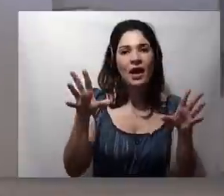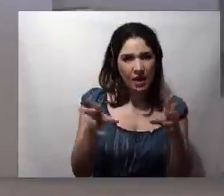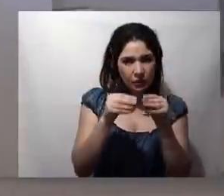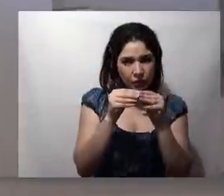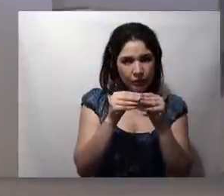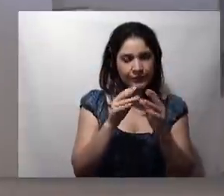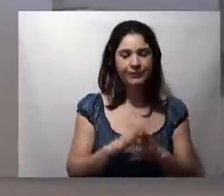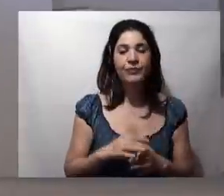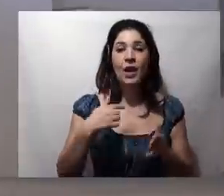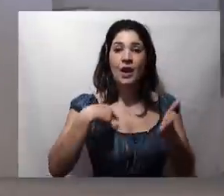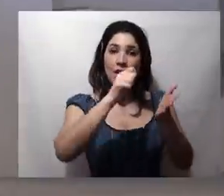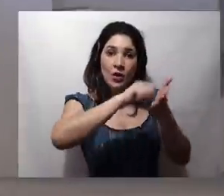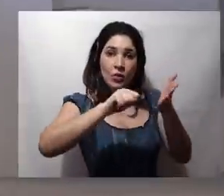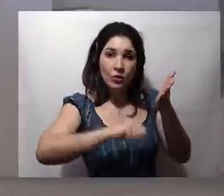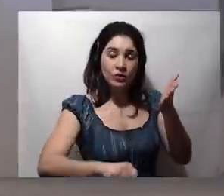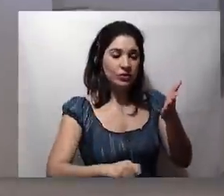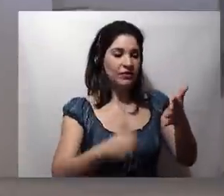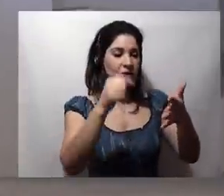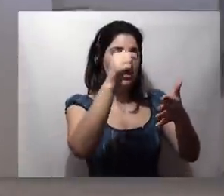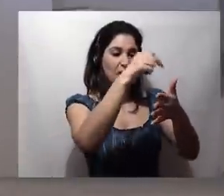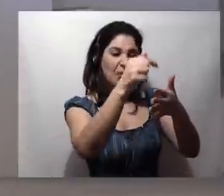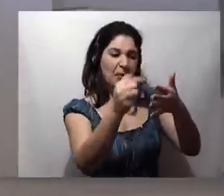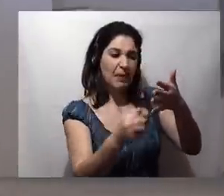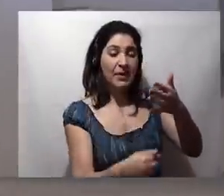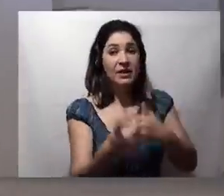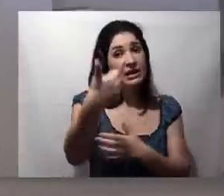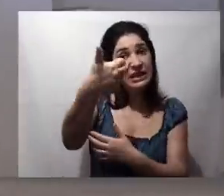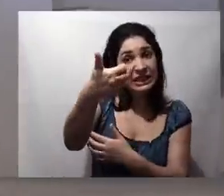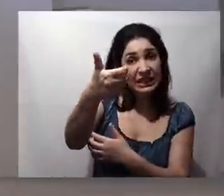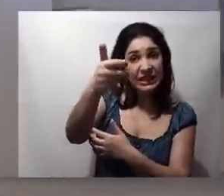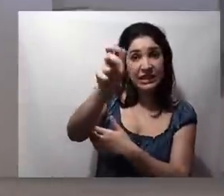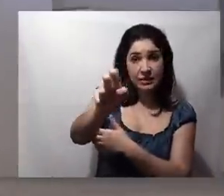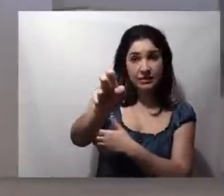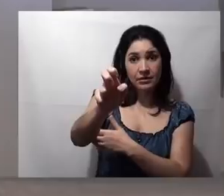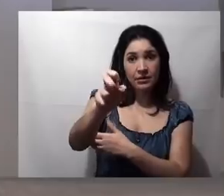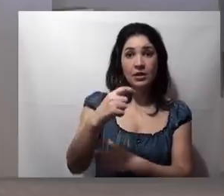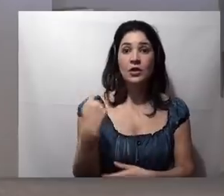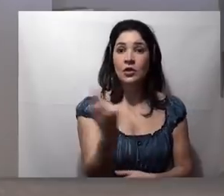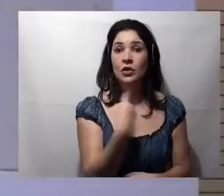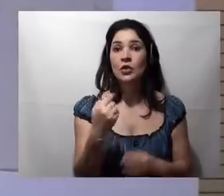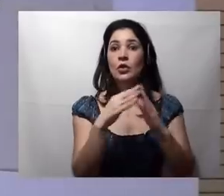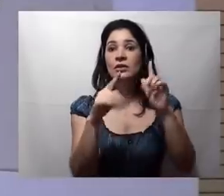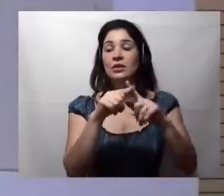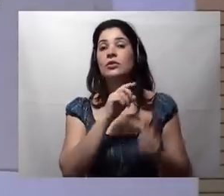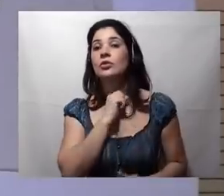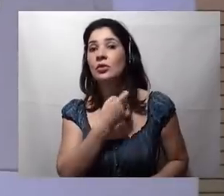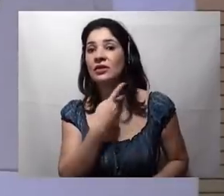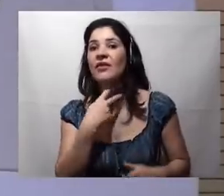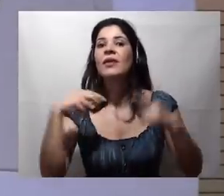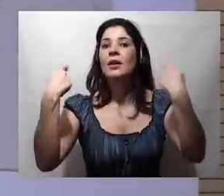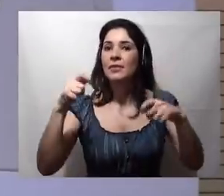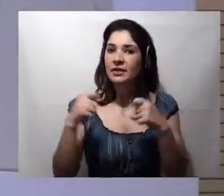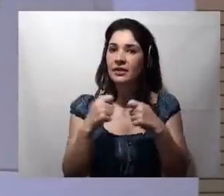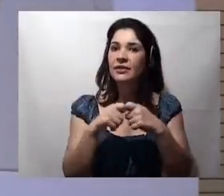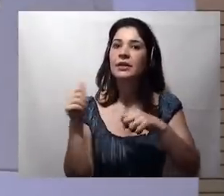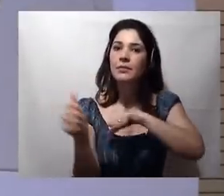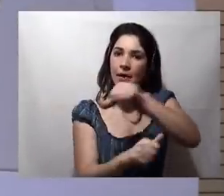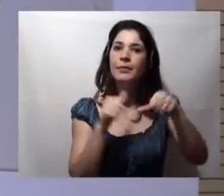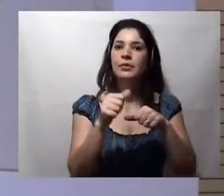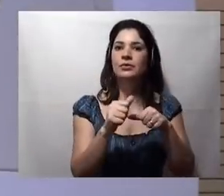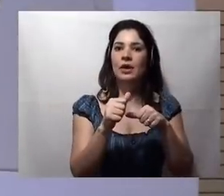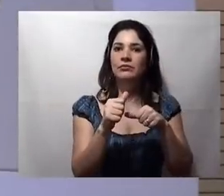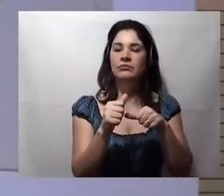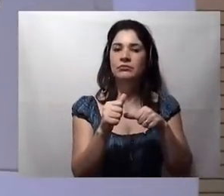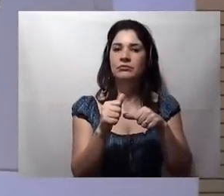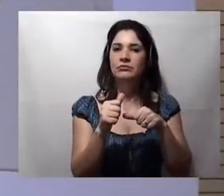eu me inscrevi 15 novas ações que a oitava precisa fazer para ir para